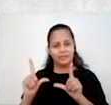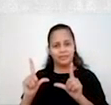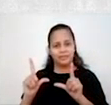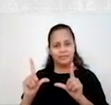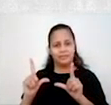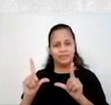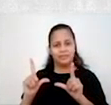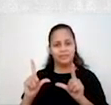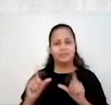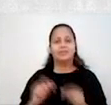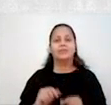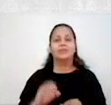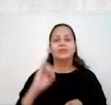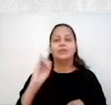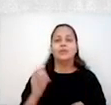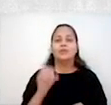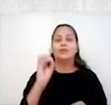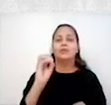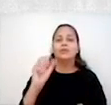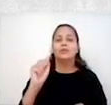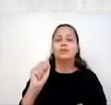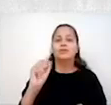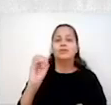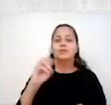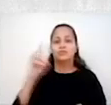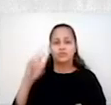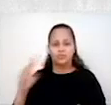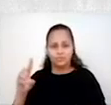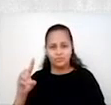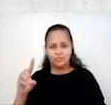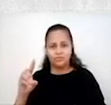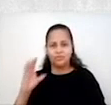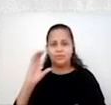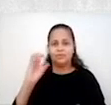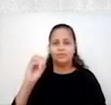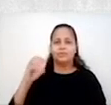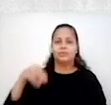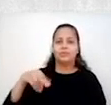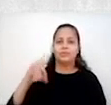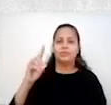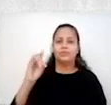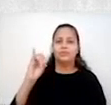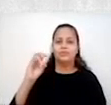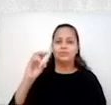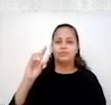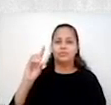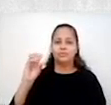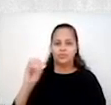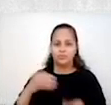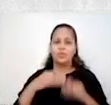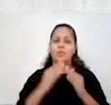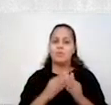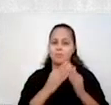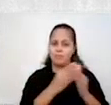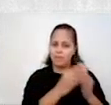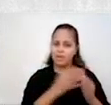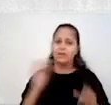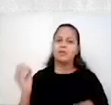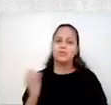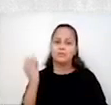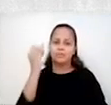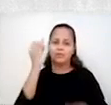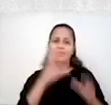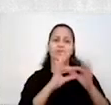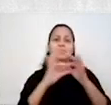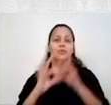nesse slide de encerramento, é o João Cândido, um marinheiro negro que vai ser muito importante